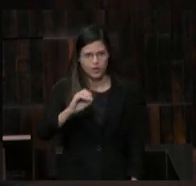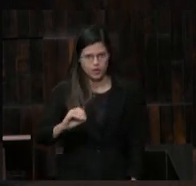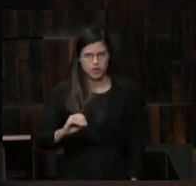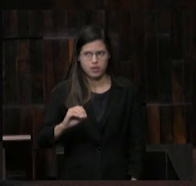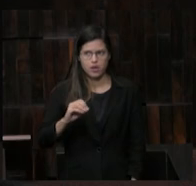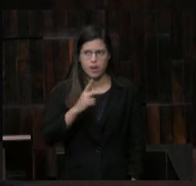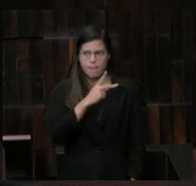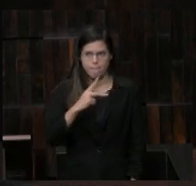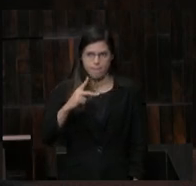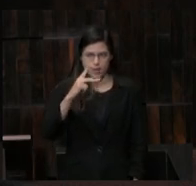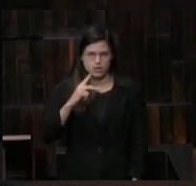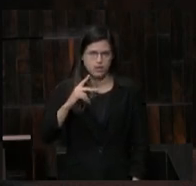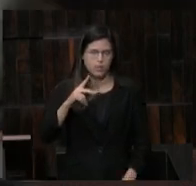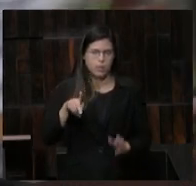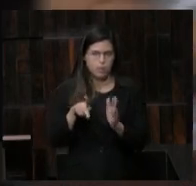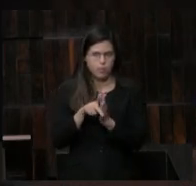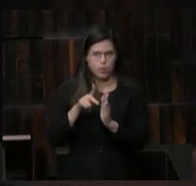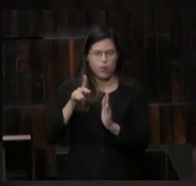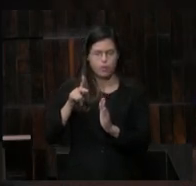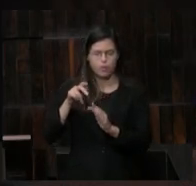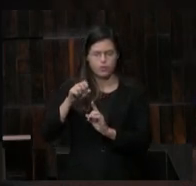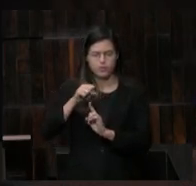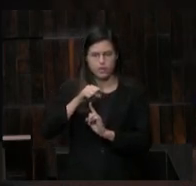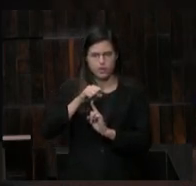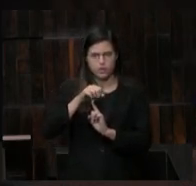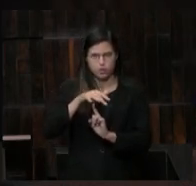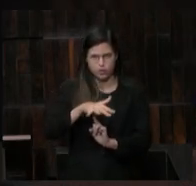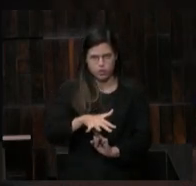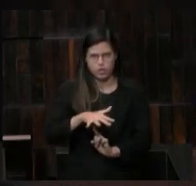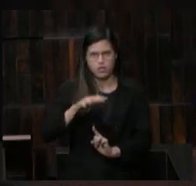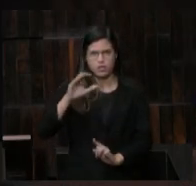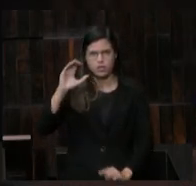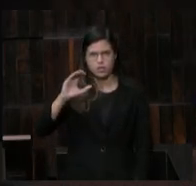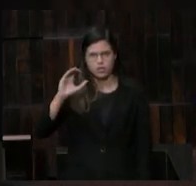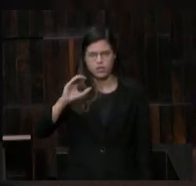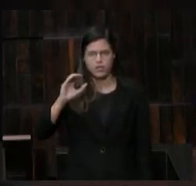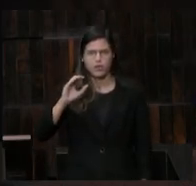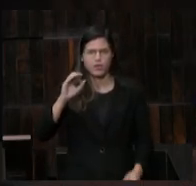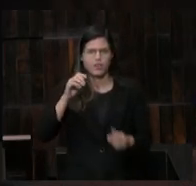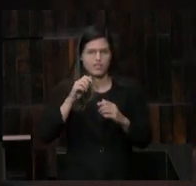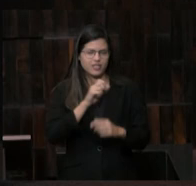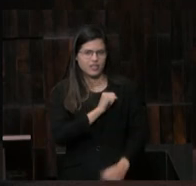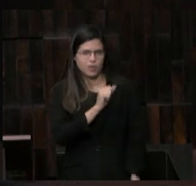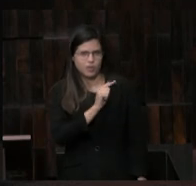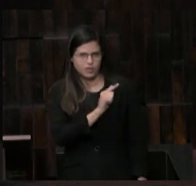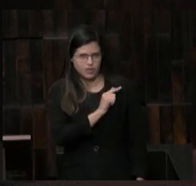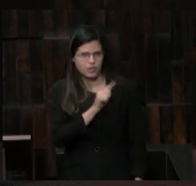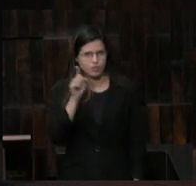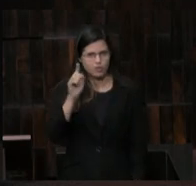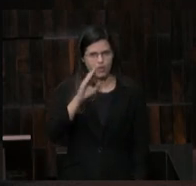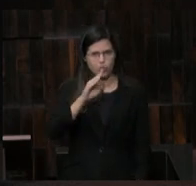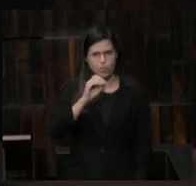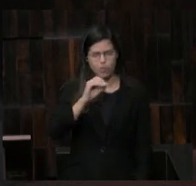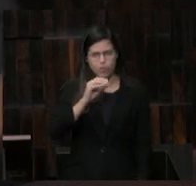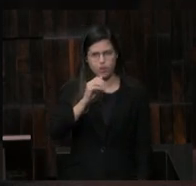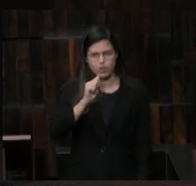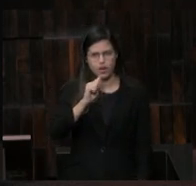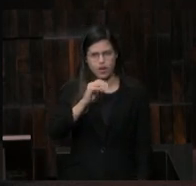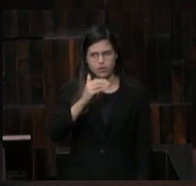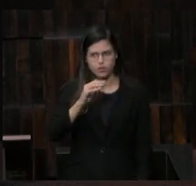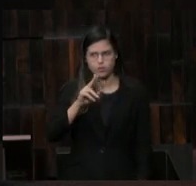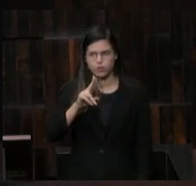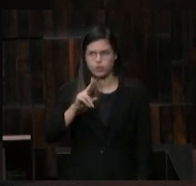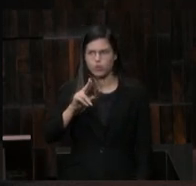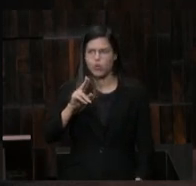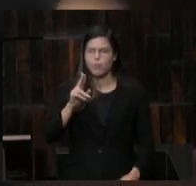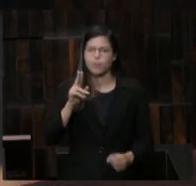de Niterói, em São Gonçalo, na paróquia Nossa Senhora do Pilar, no Boaçu. Então, hoje eu estou aqui, justamente, eu li uma